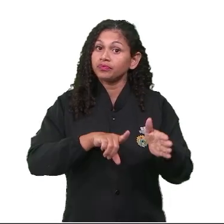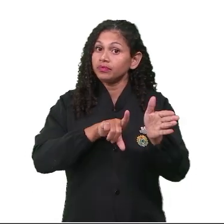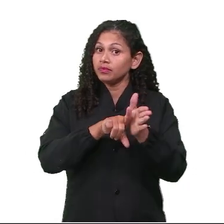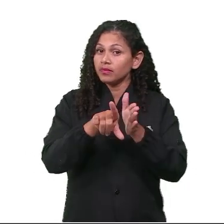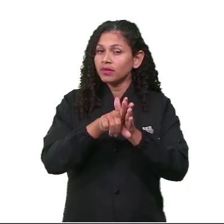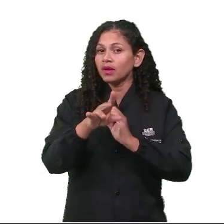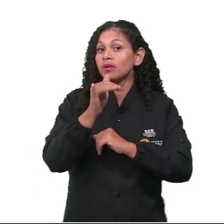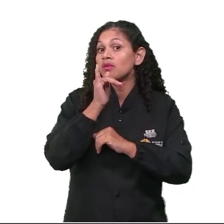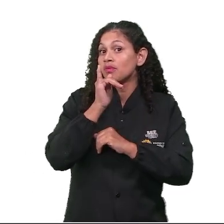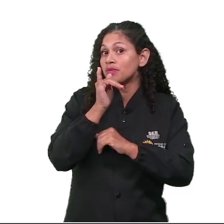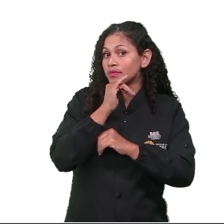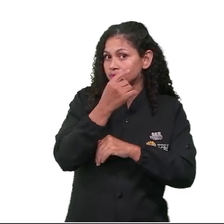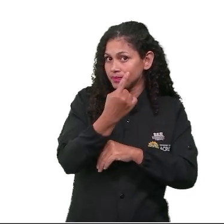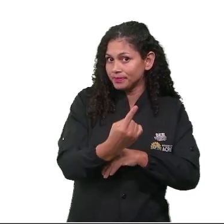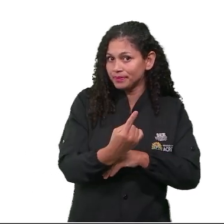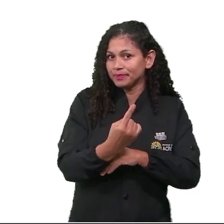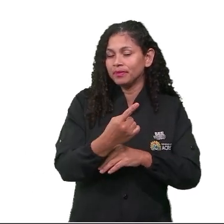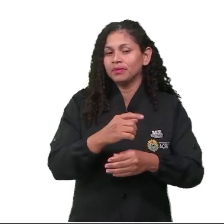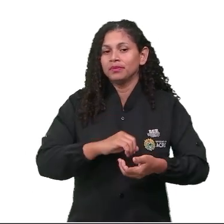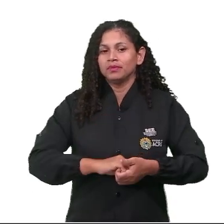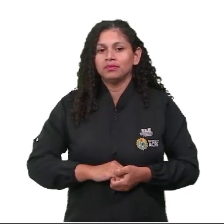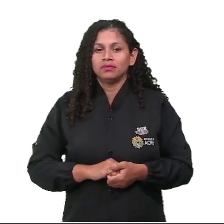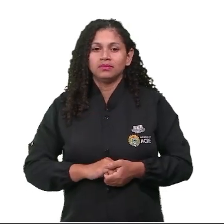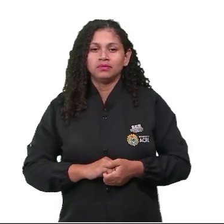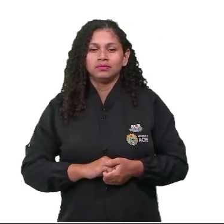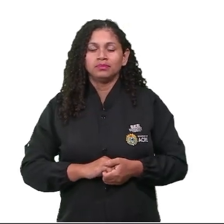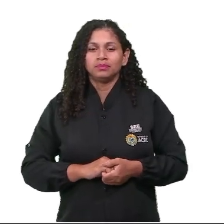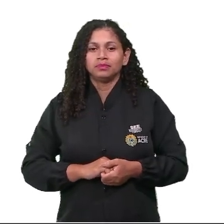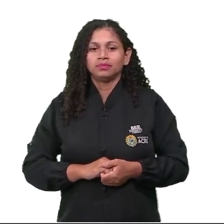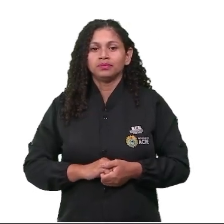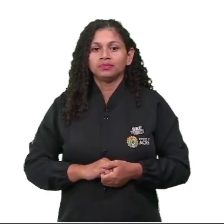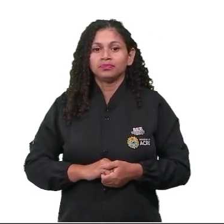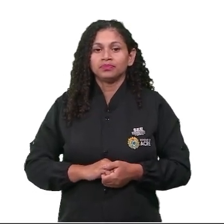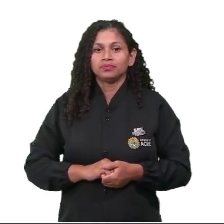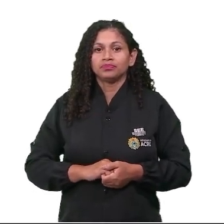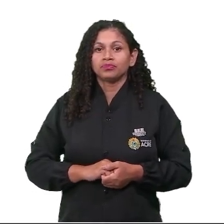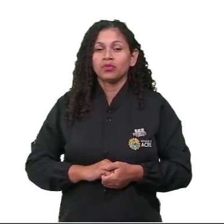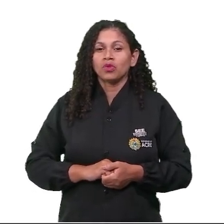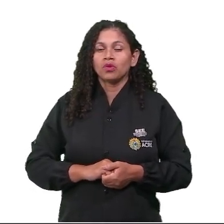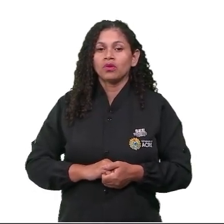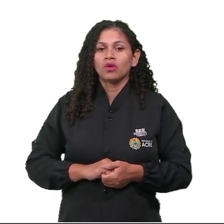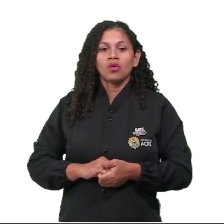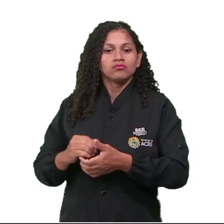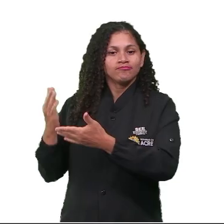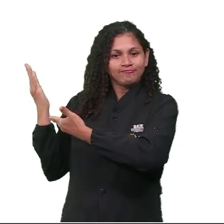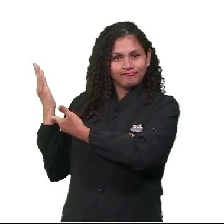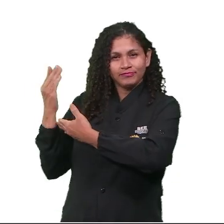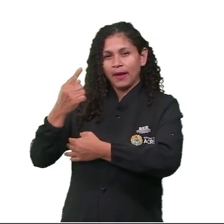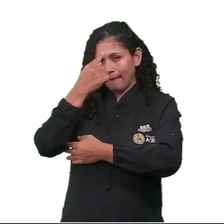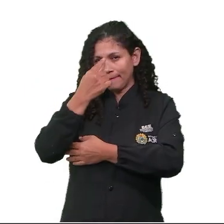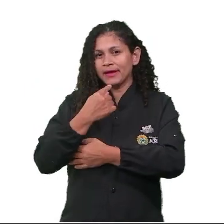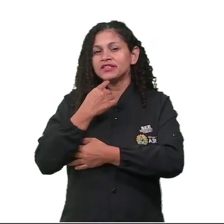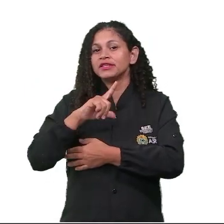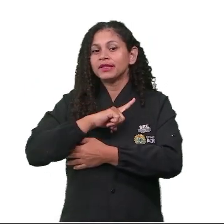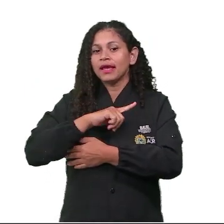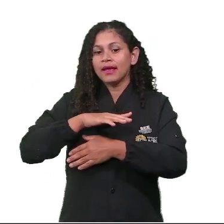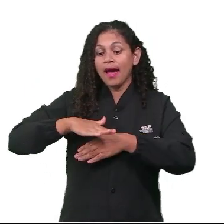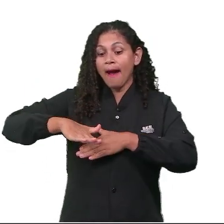Acompanhe comigo o exemplo 1, que diz o seguinte: o prisma abaixo possui base